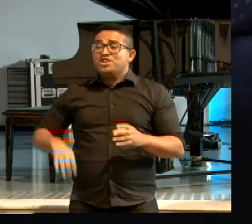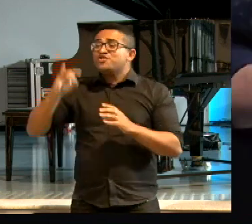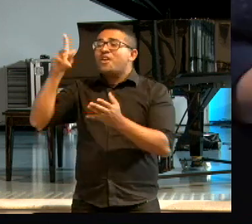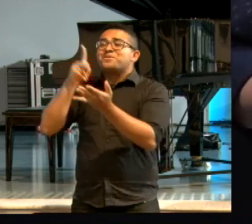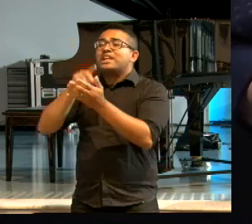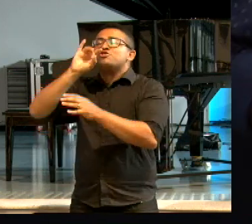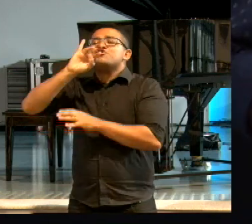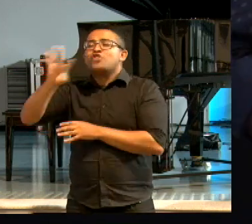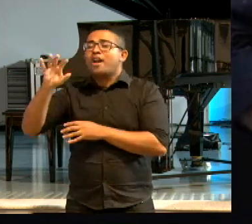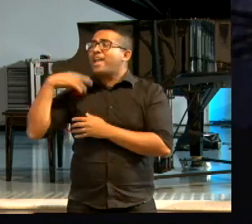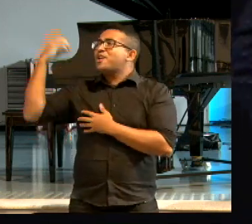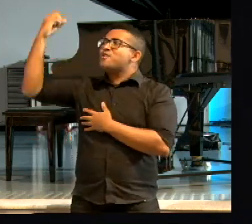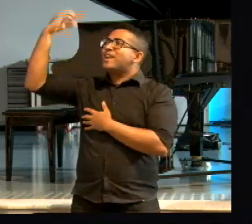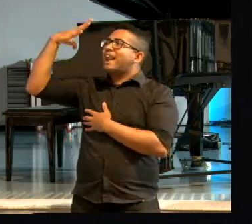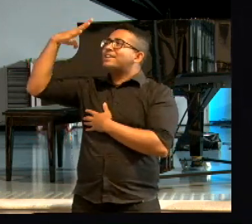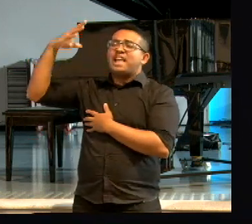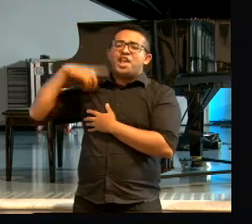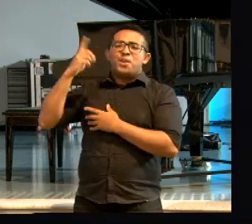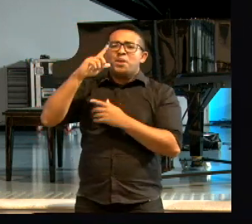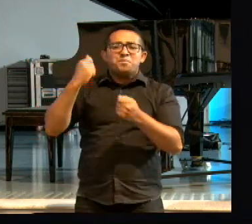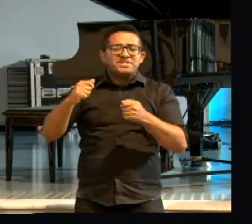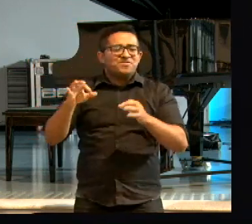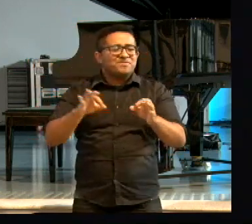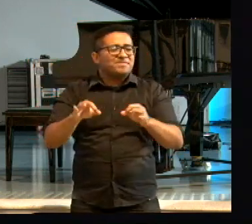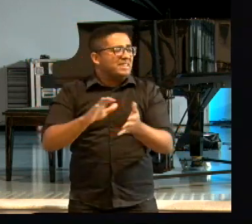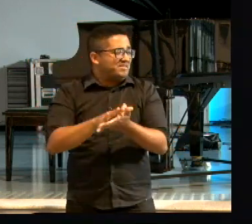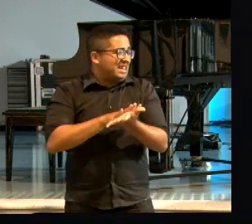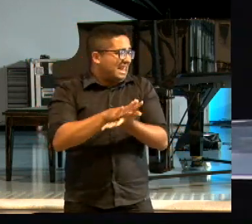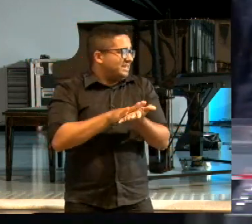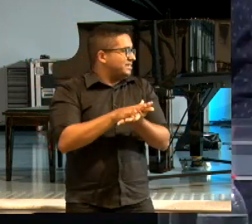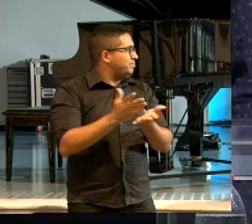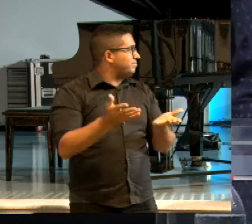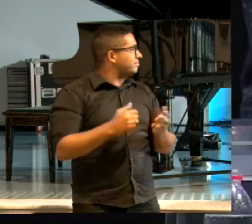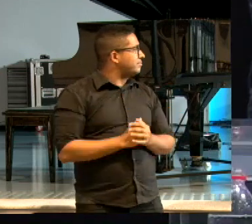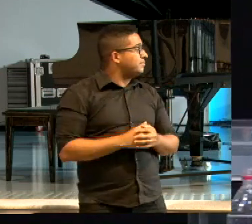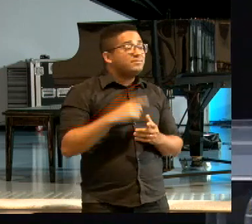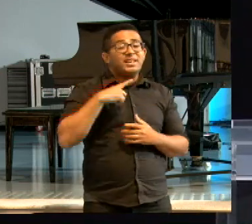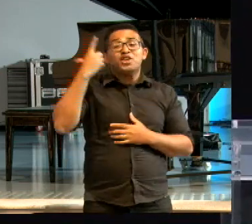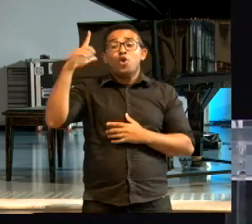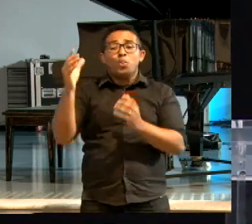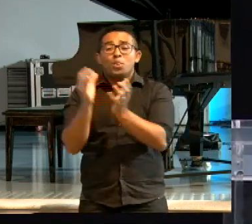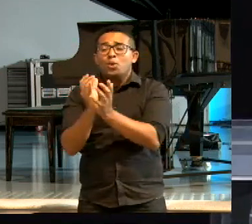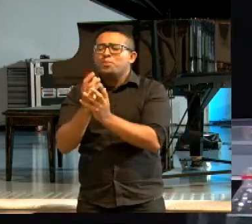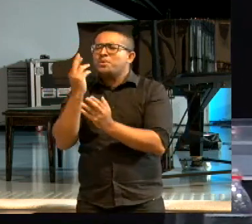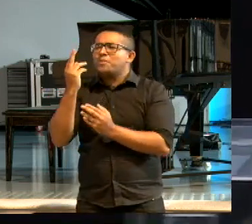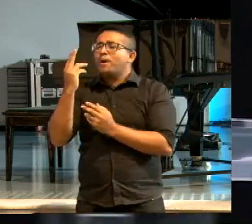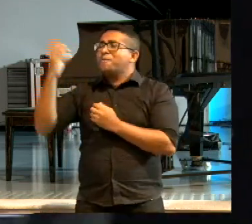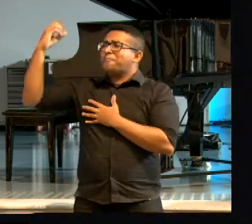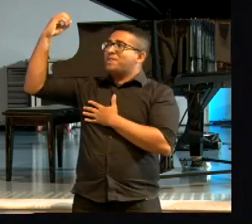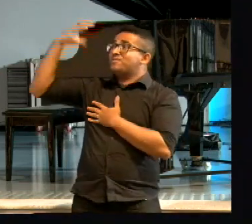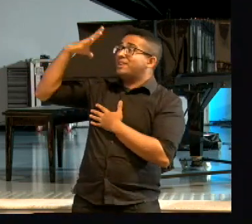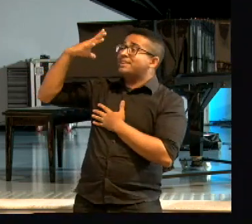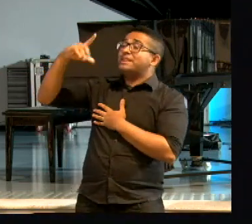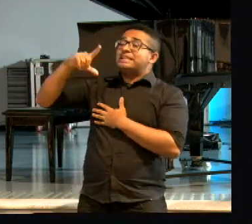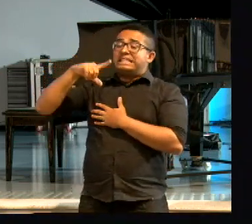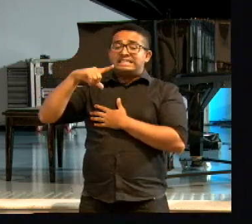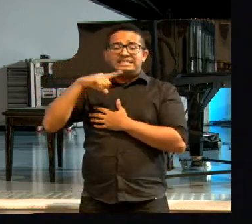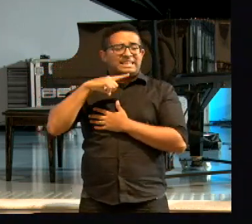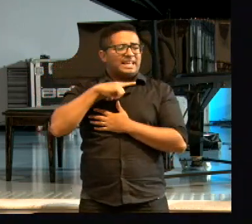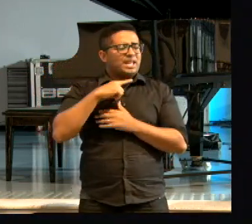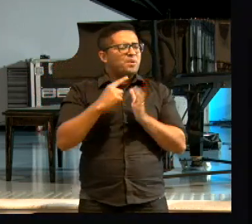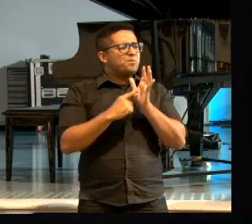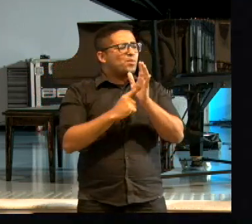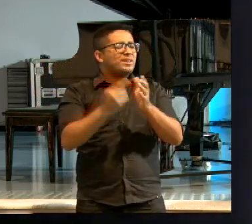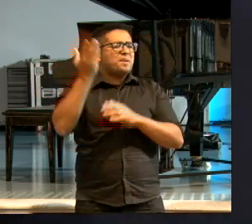como se houvesse só aquilo. Mas daqui a pouco se levanta um outro grupo com uma outra revelação. E você tem os anabatistas lá atrás,